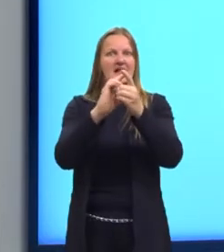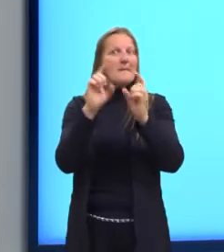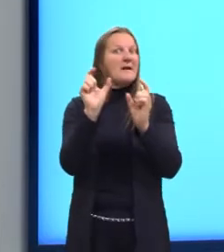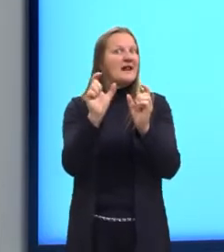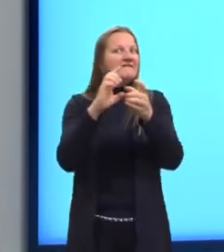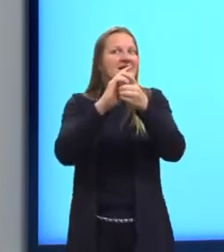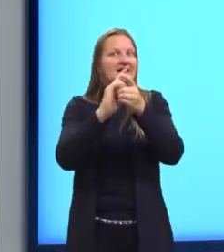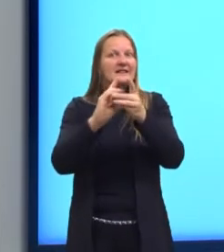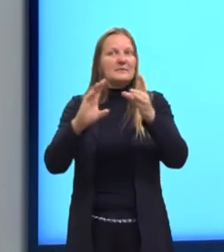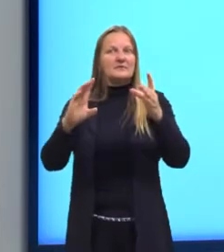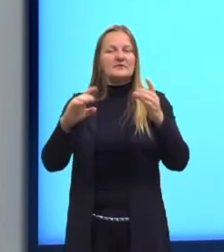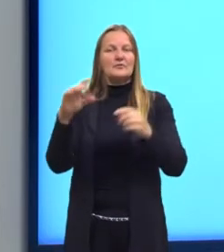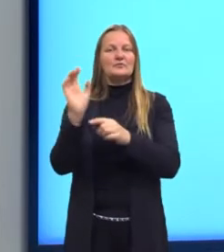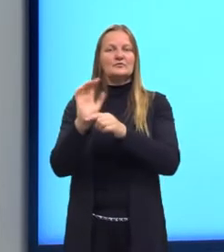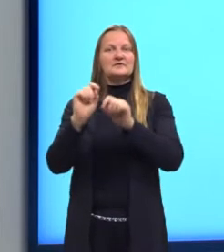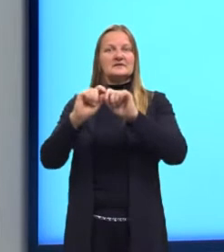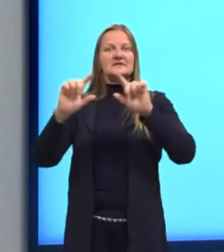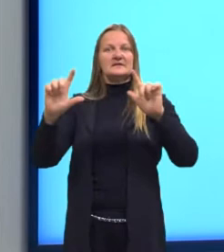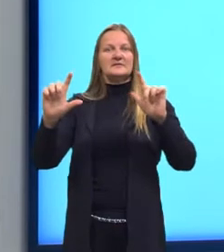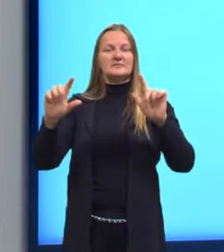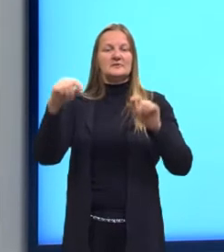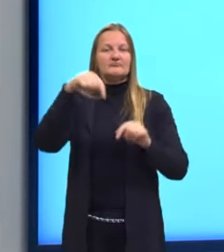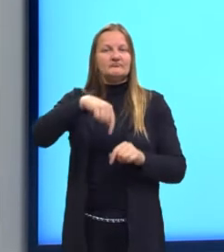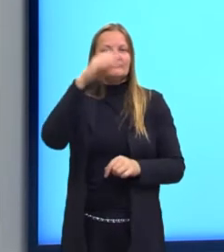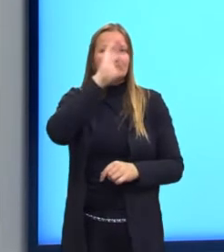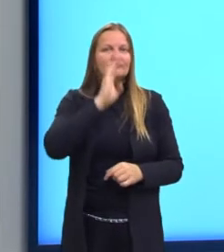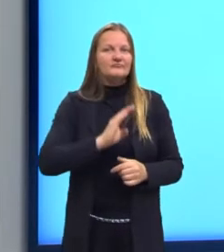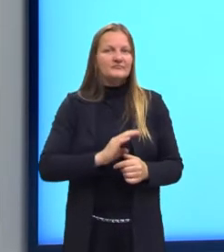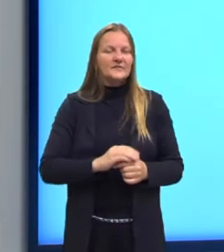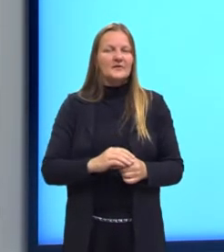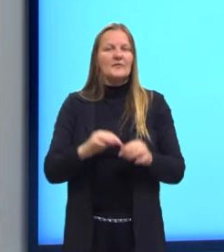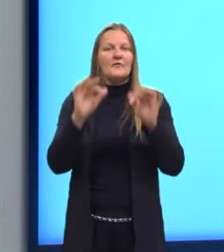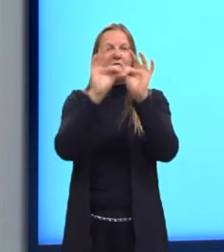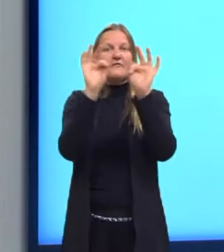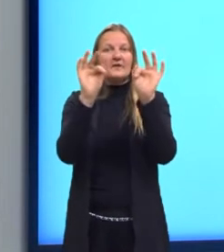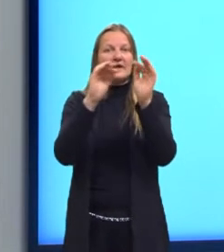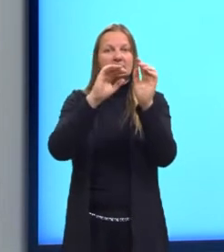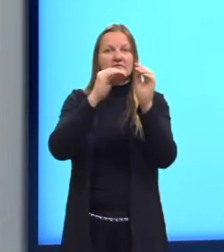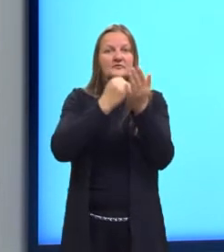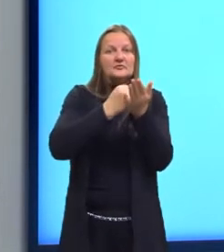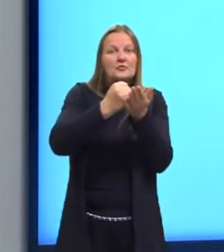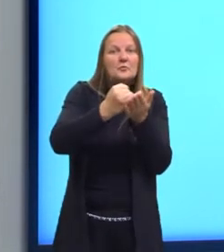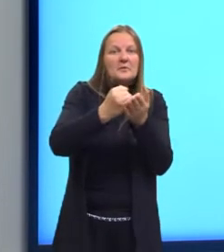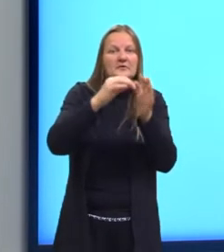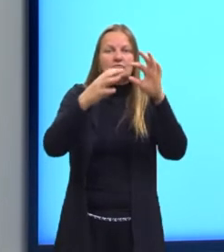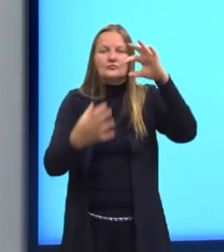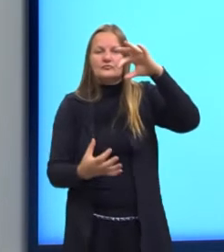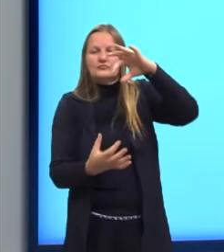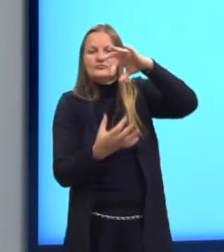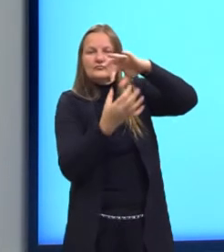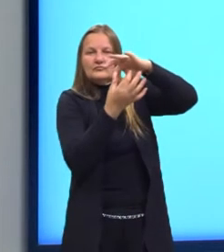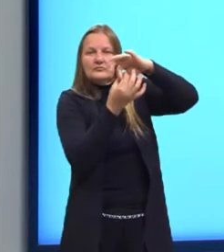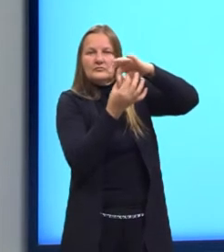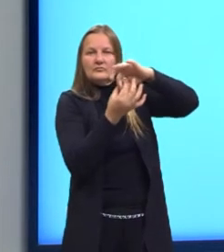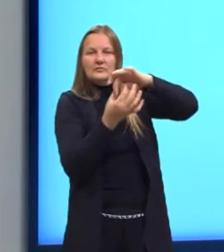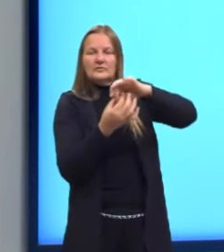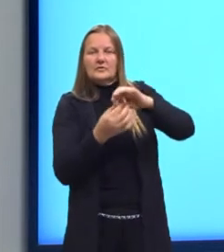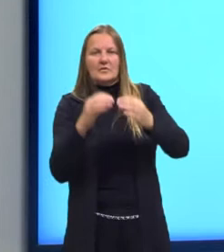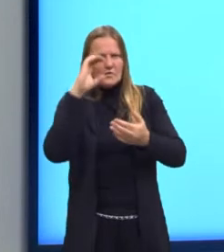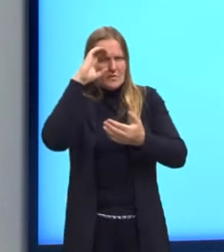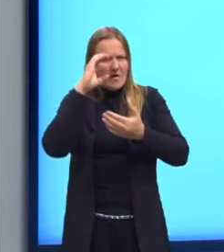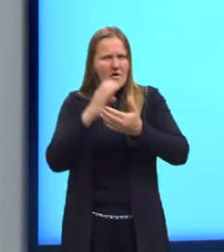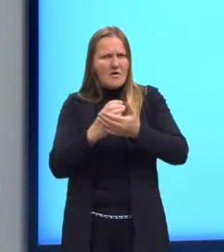ao cinema no Brasil porque este é o tema então frase introdutória depois uma tese